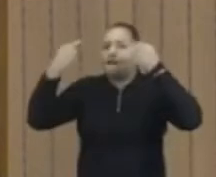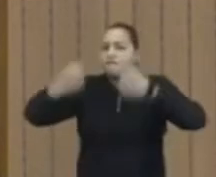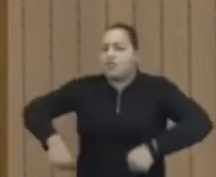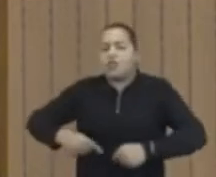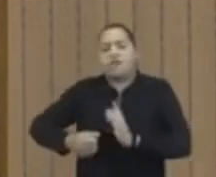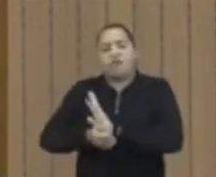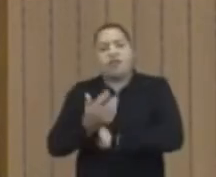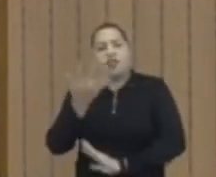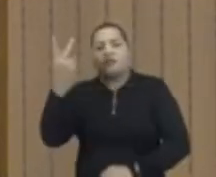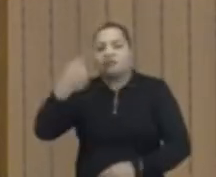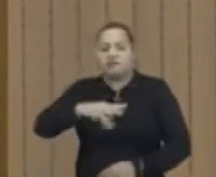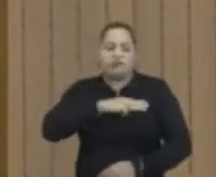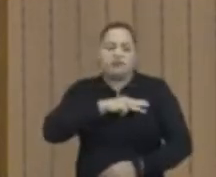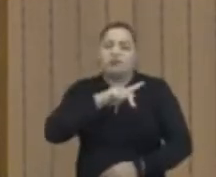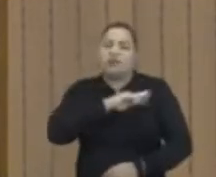Federal também,